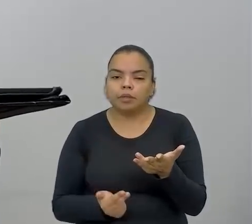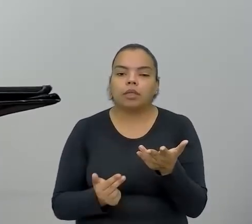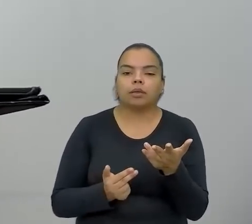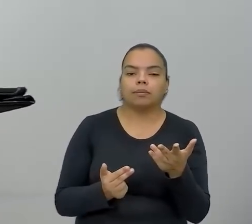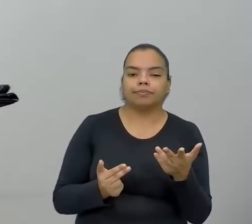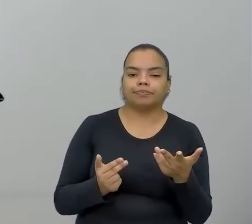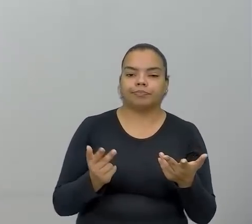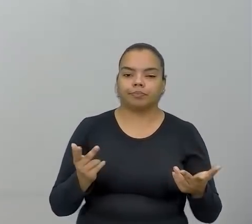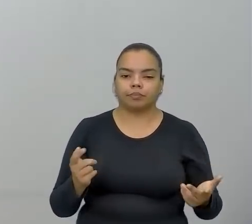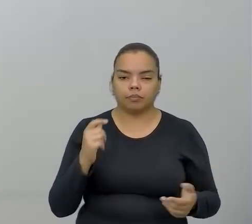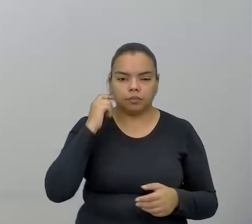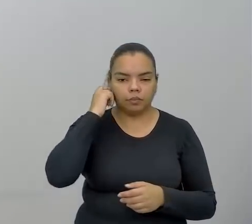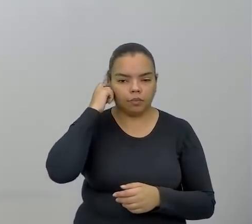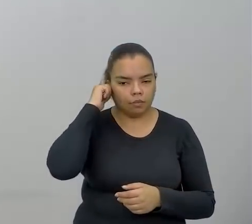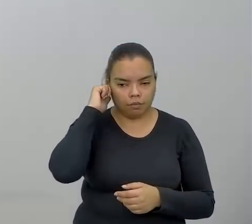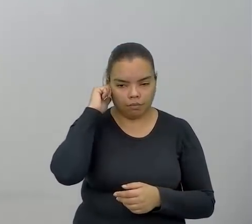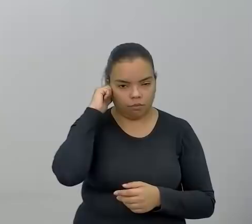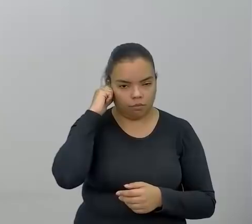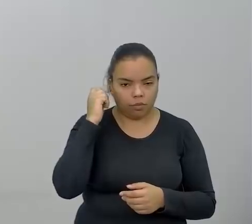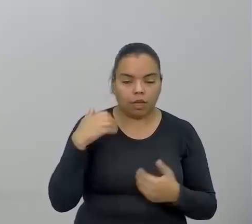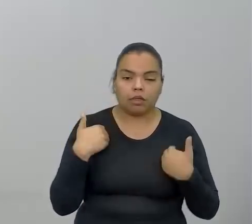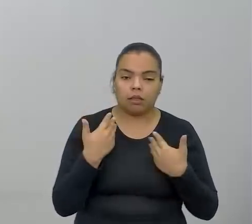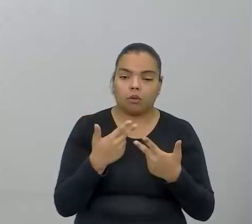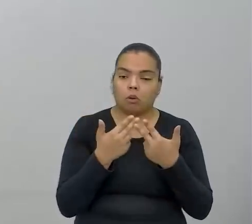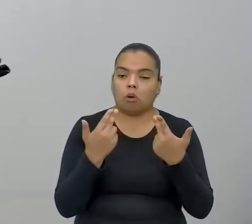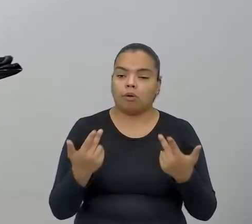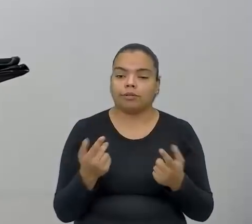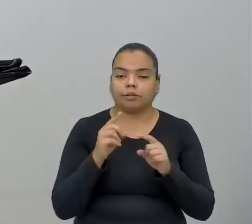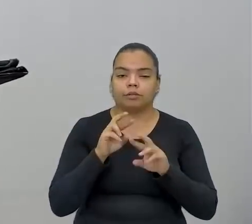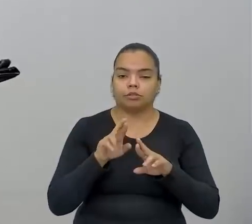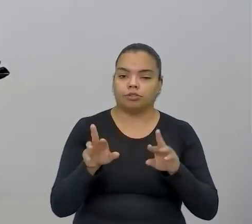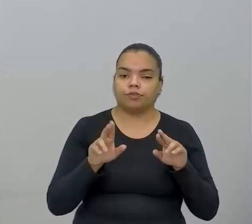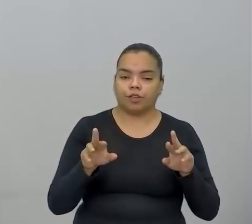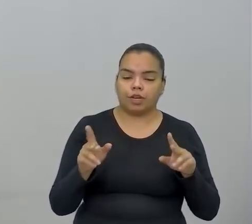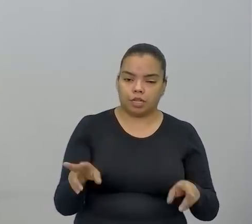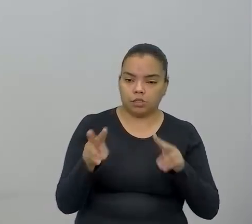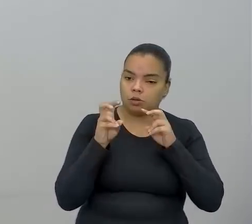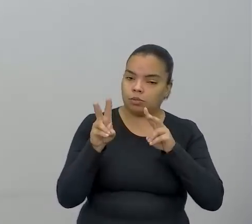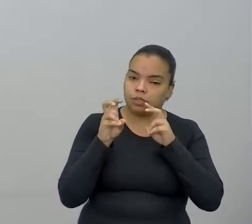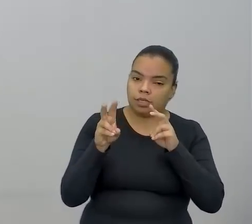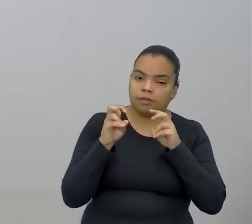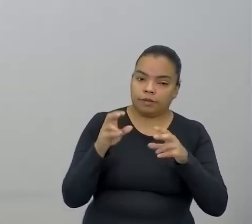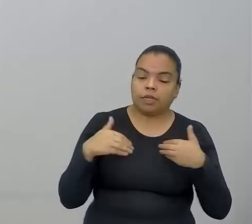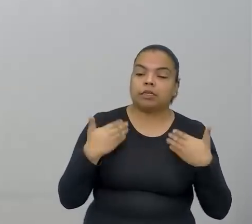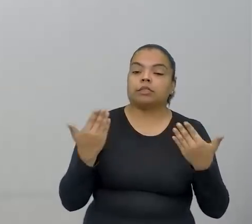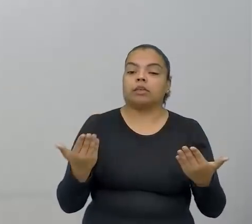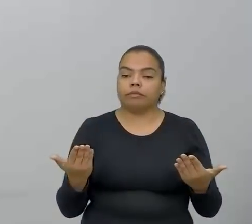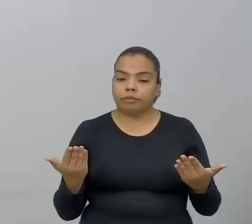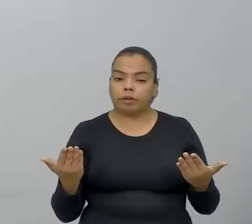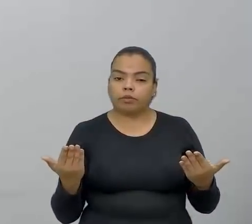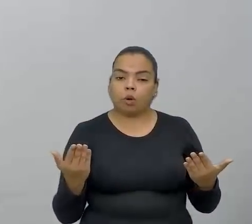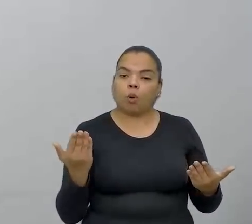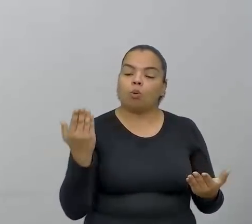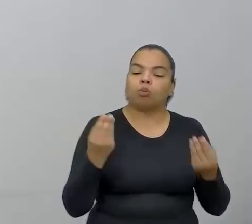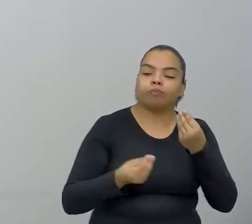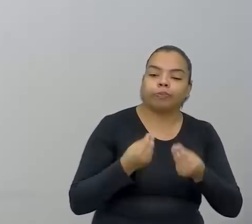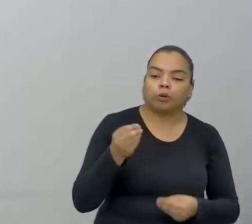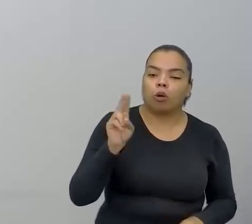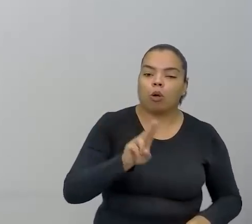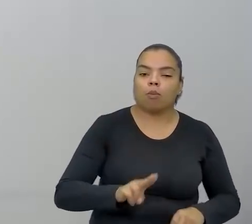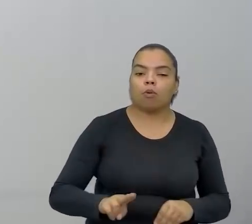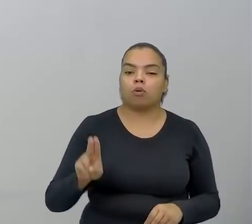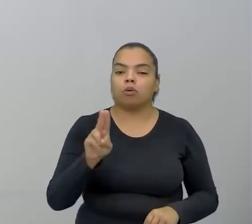aí o que as pessoas viram nessa imagem. Então, coisas diferentes foram observadas. E aí, como a gente usa isso